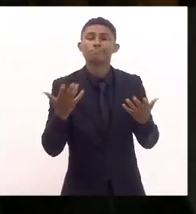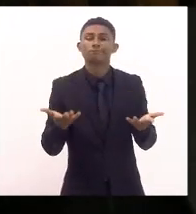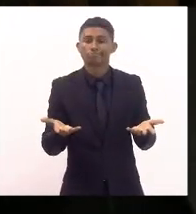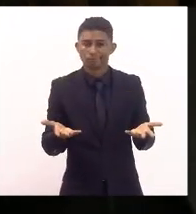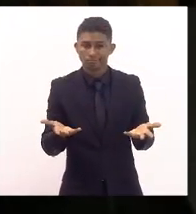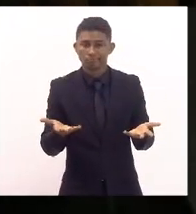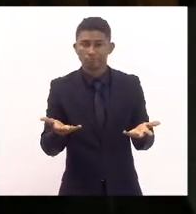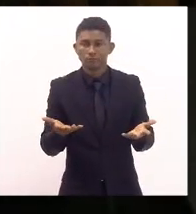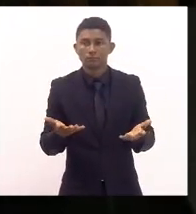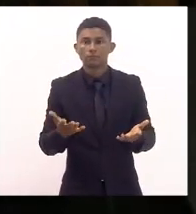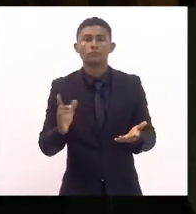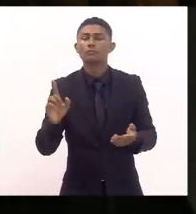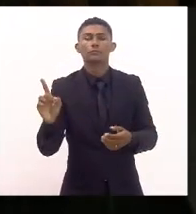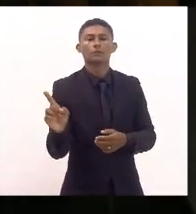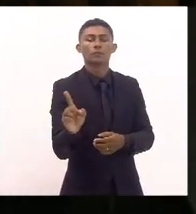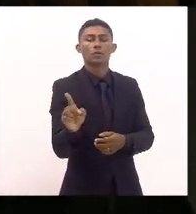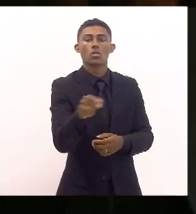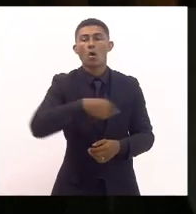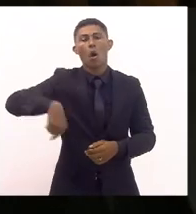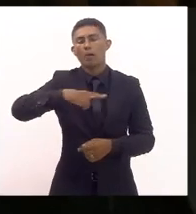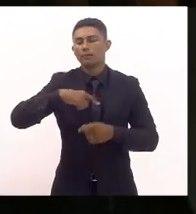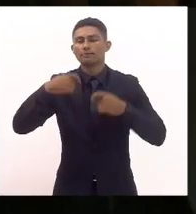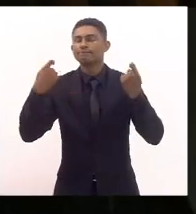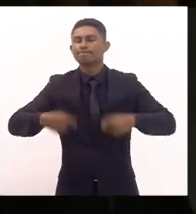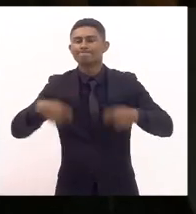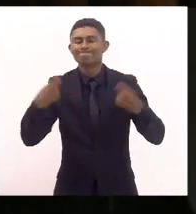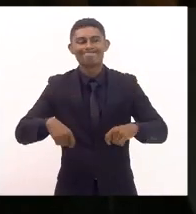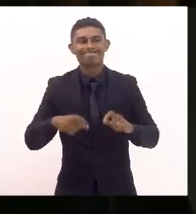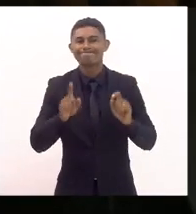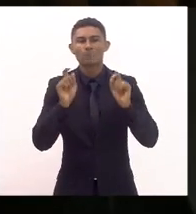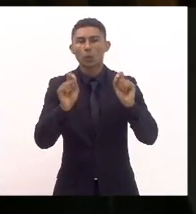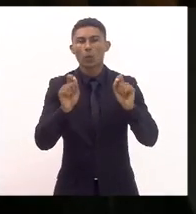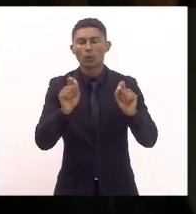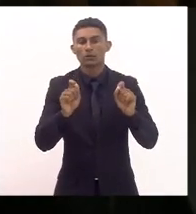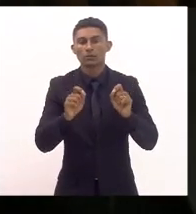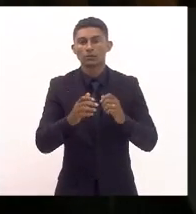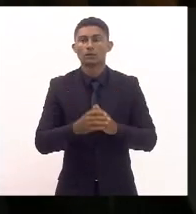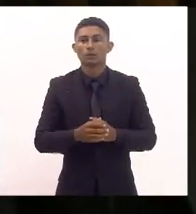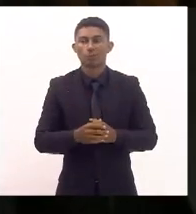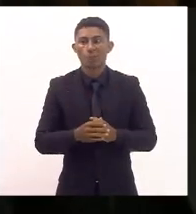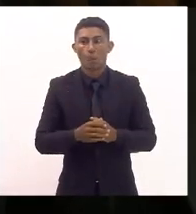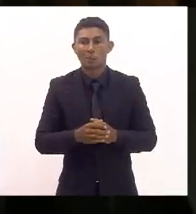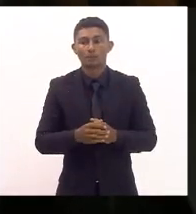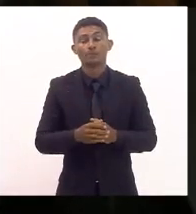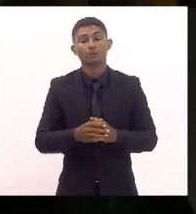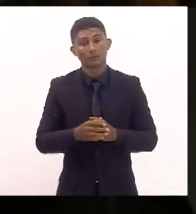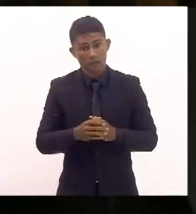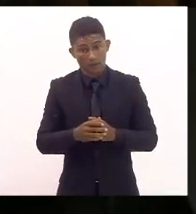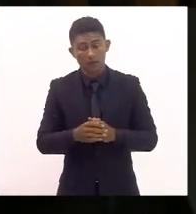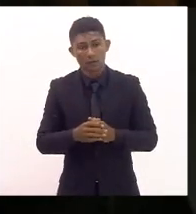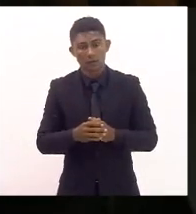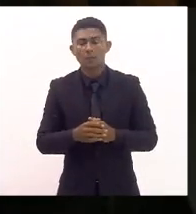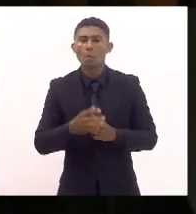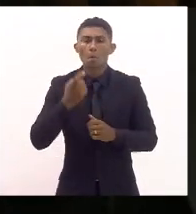Axe perseguir Essa é a possibilidade da Carga Tributária